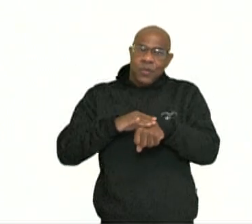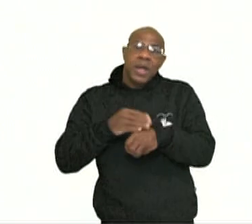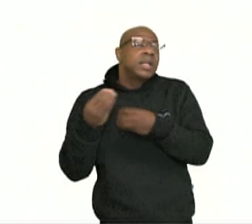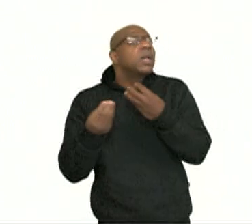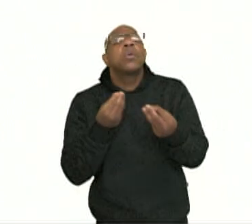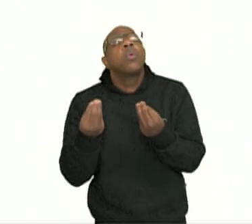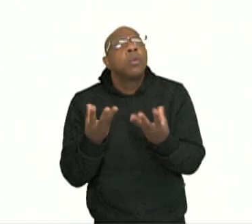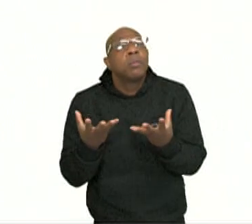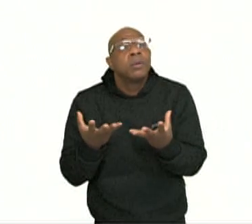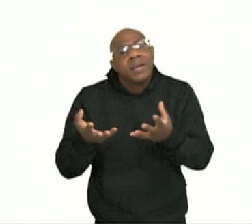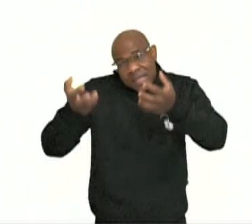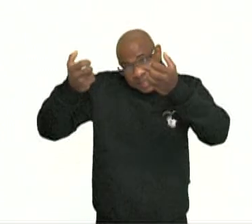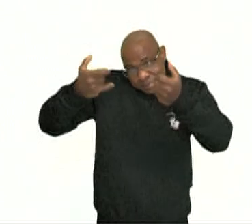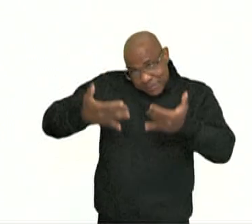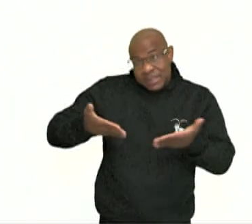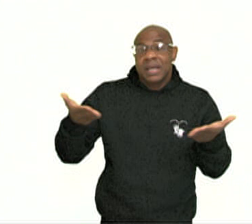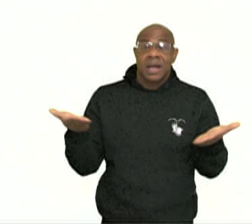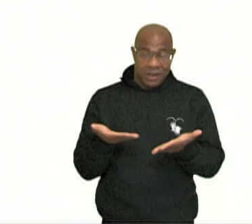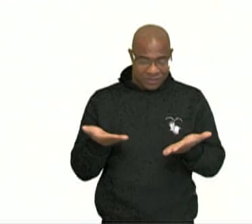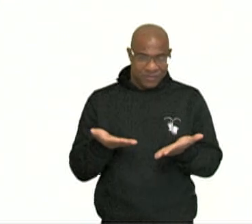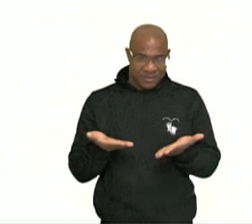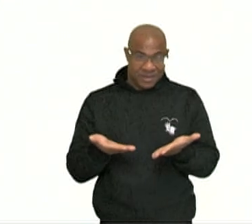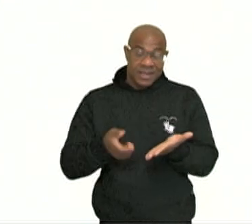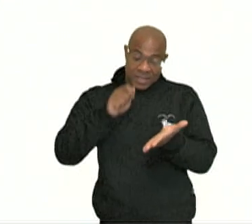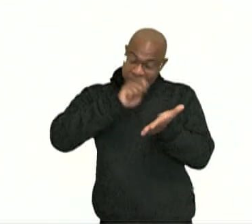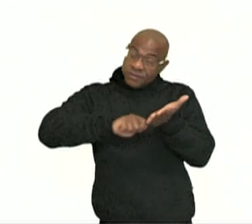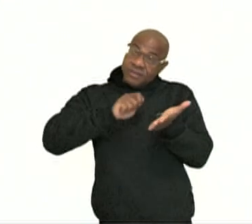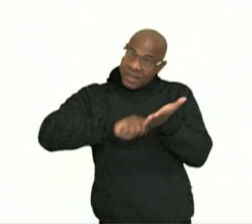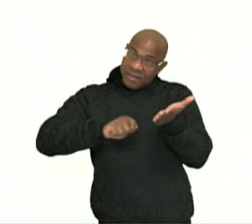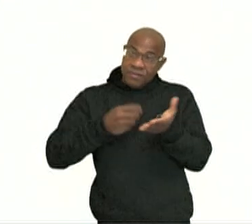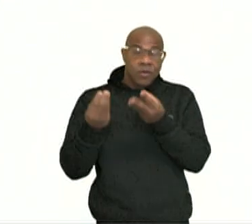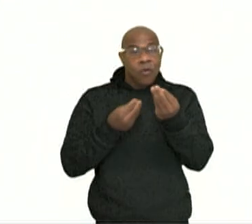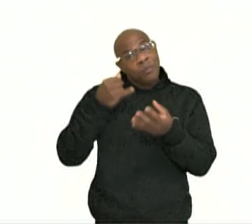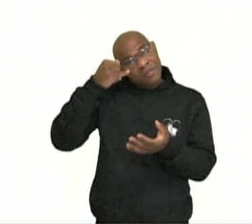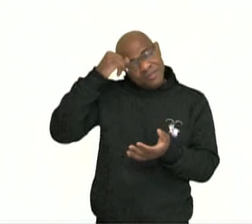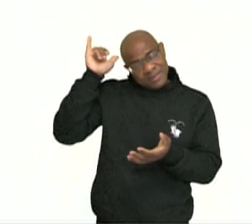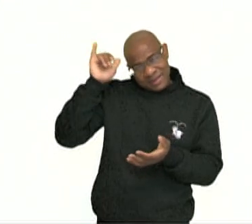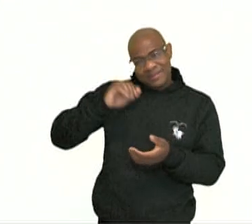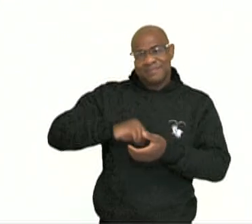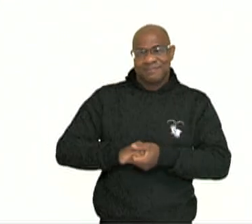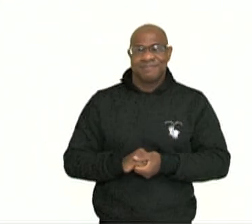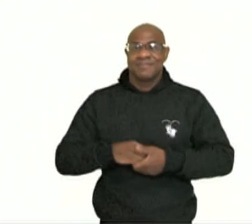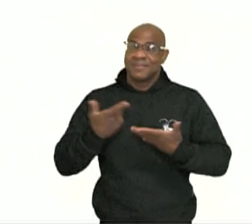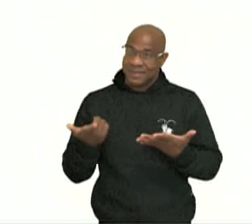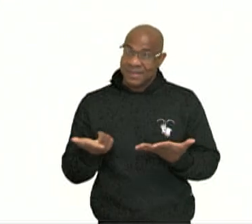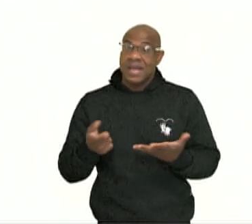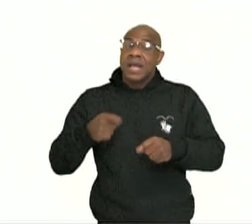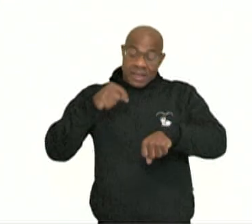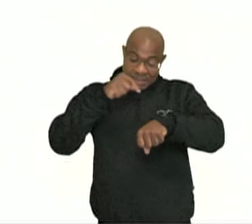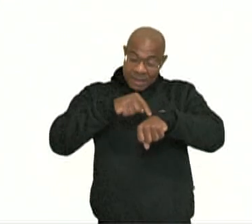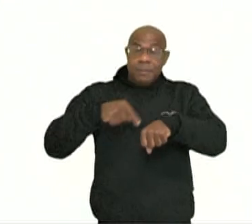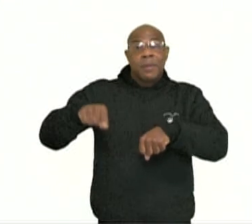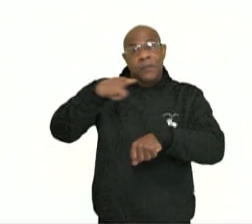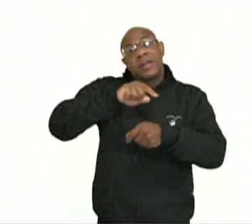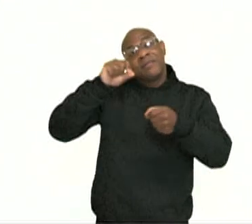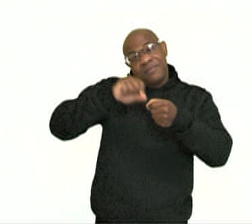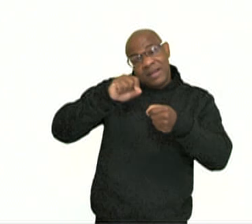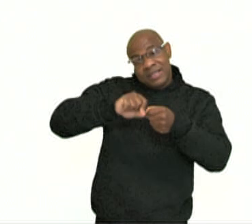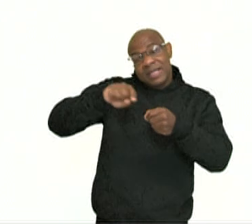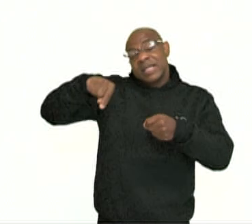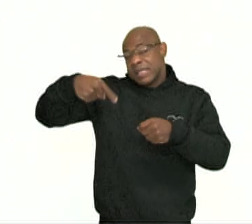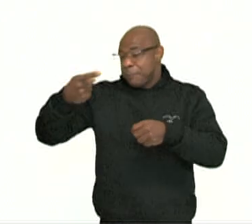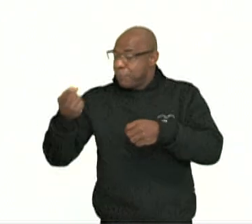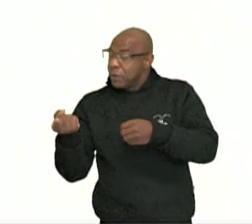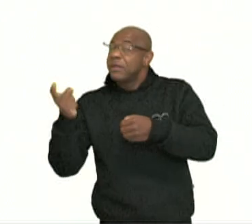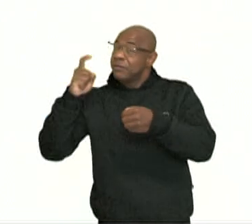então, desenvolver ali para a gente evitar, se prevenir dessa doença e contra essa doença? Eu vou dar um tempinho